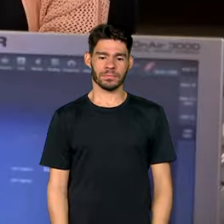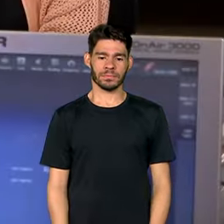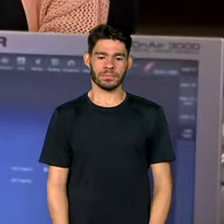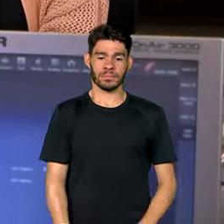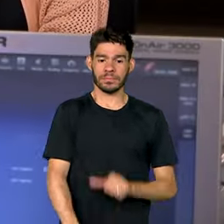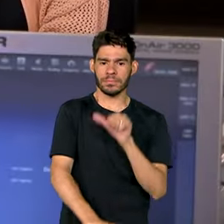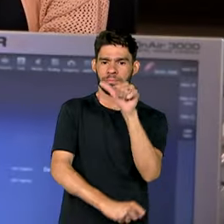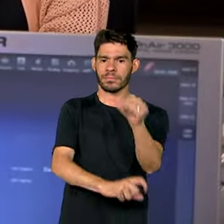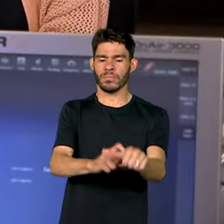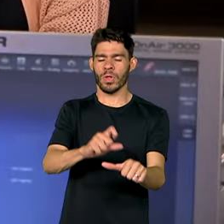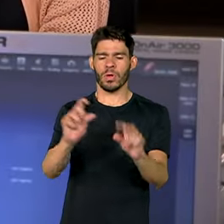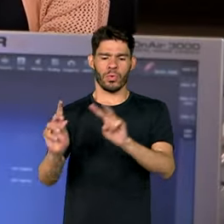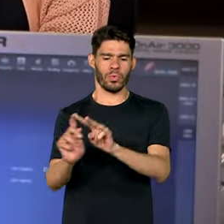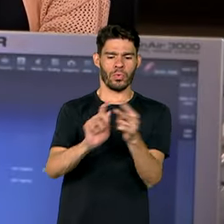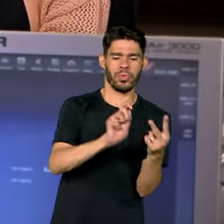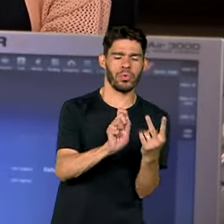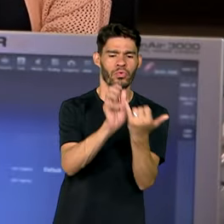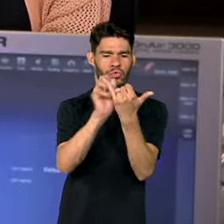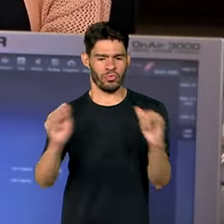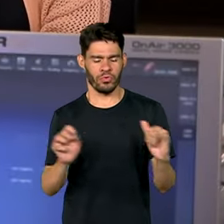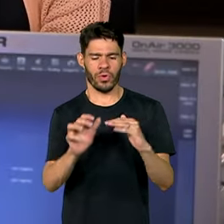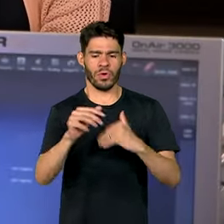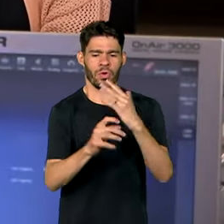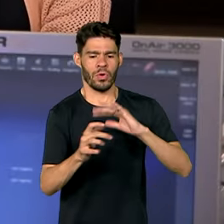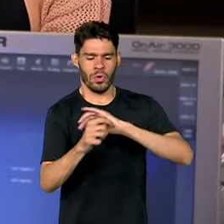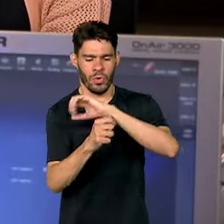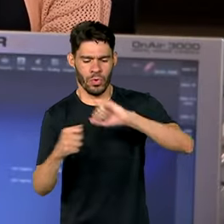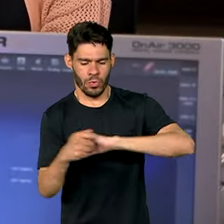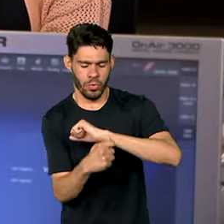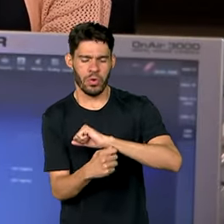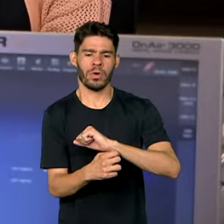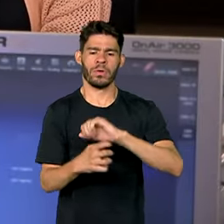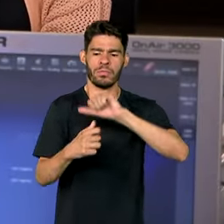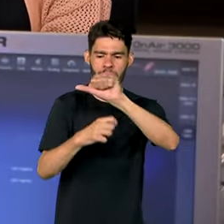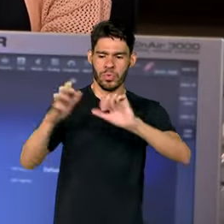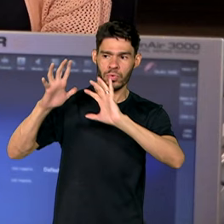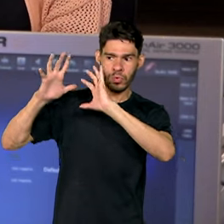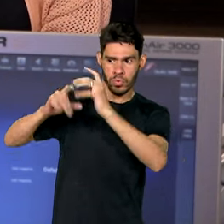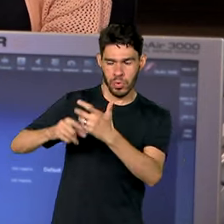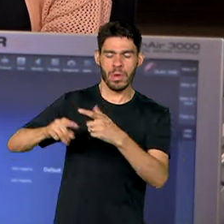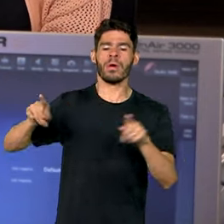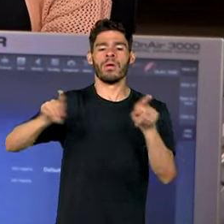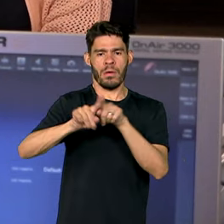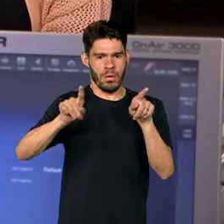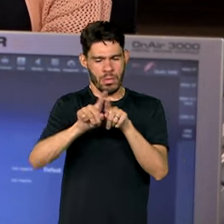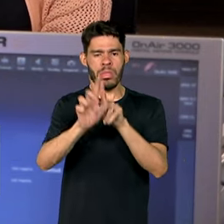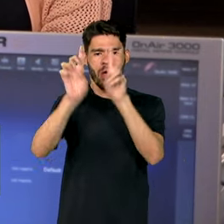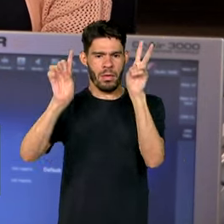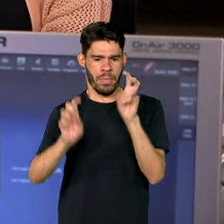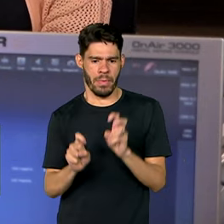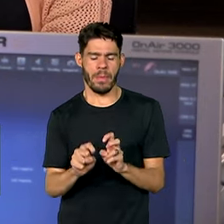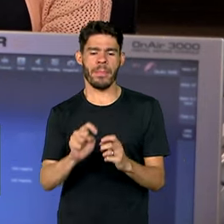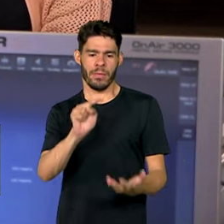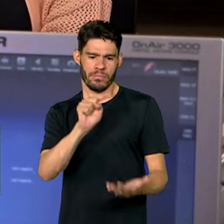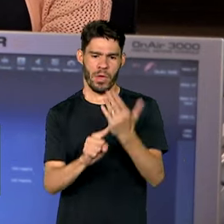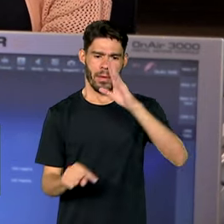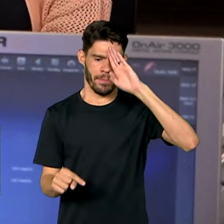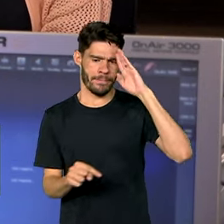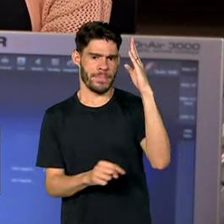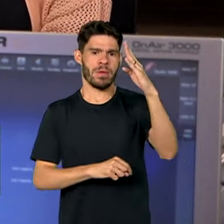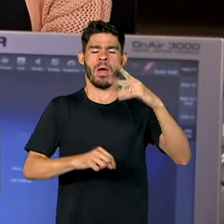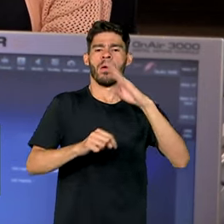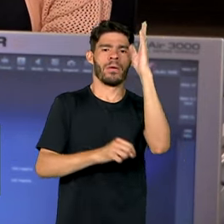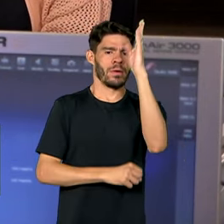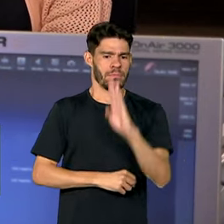transição energética o desenvolvimento com sustentabilidade e as mudanças climáticas também são temas que estão na agenda prioritária do